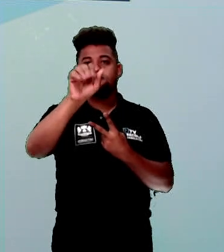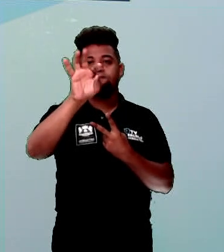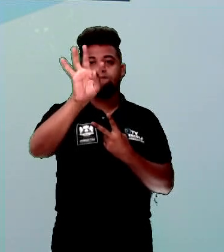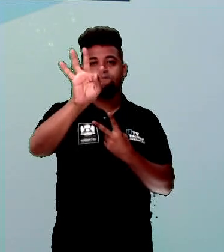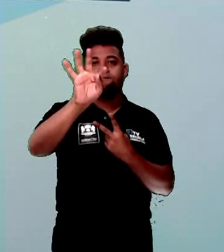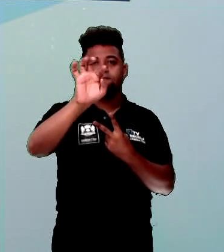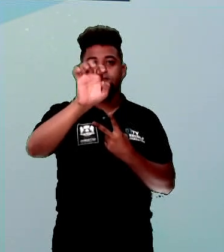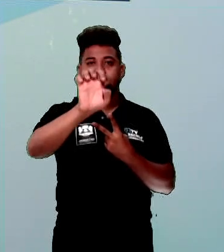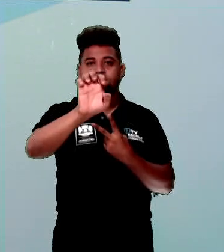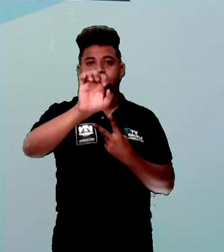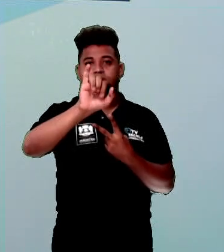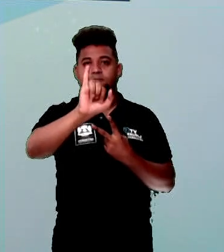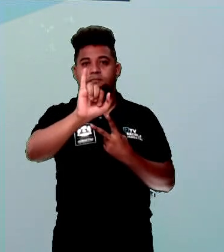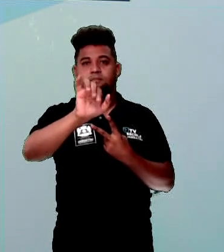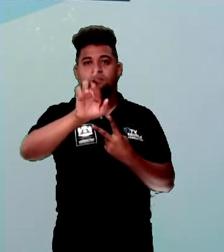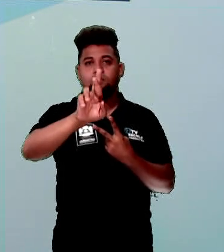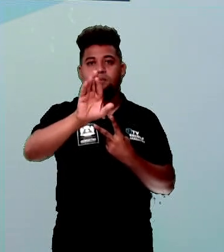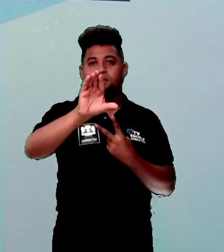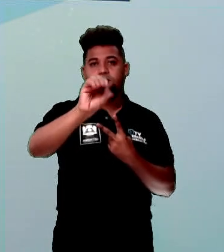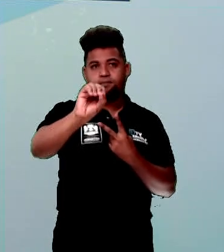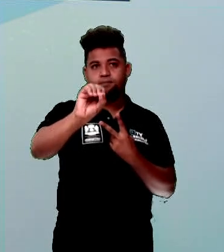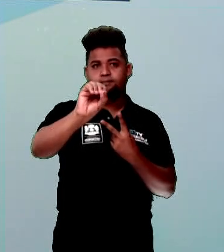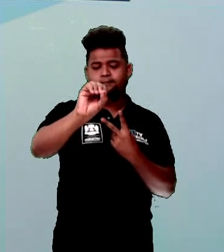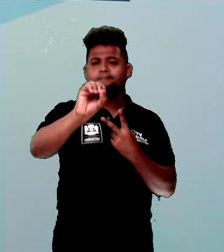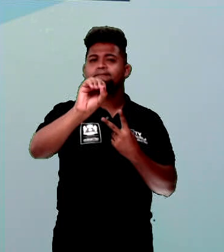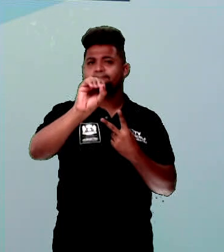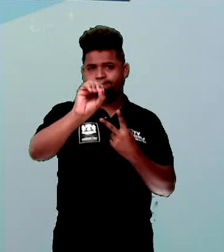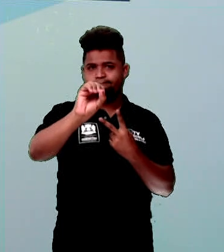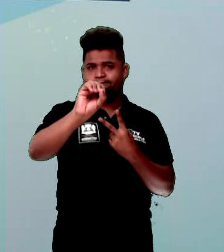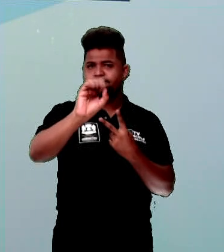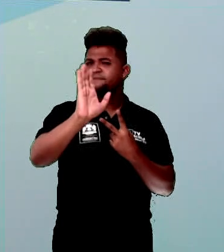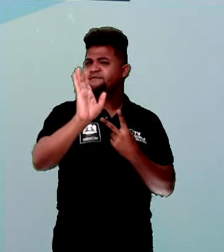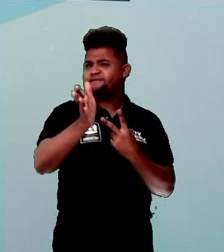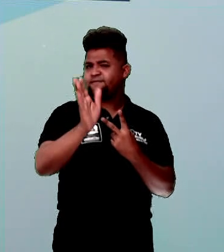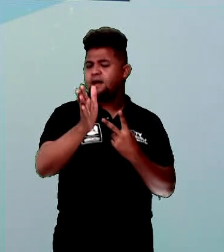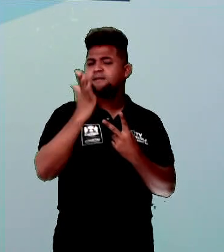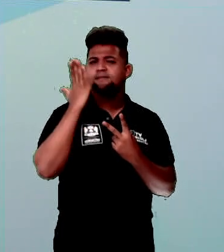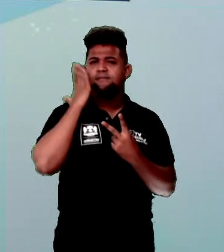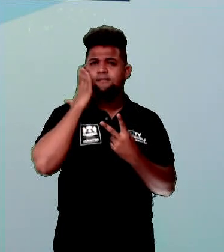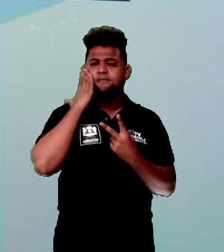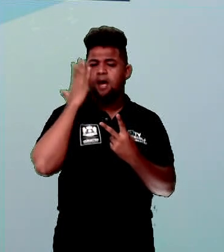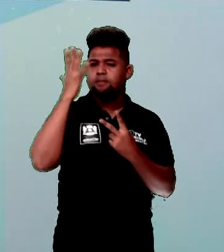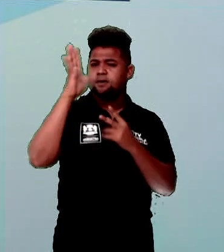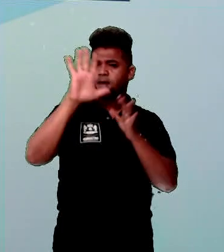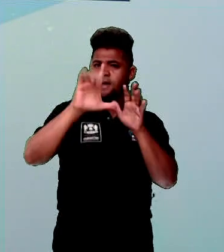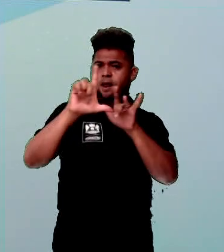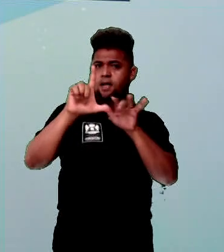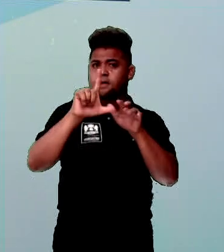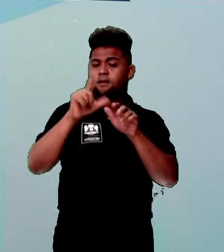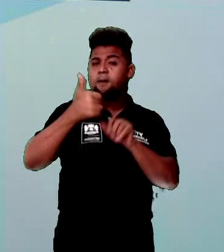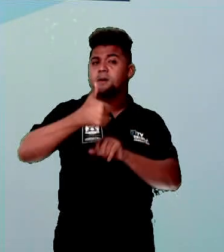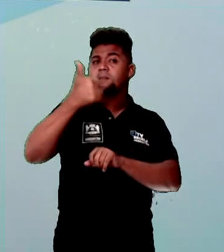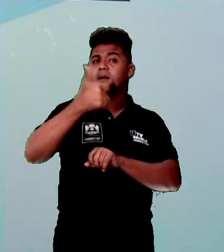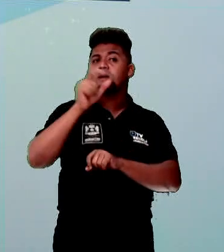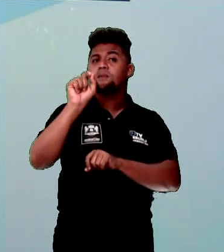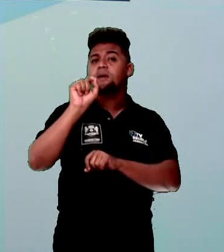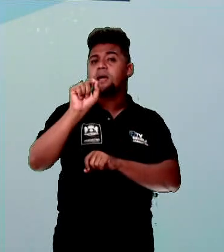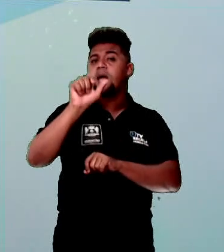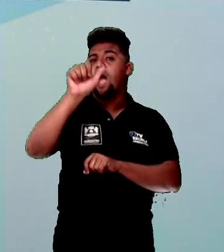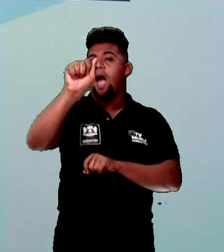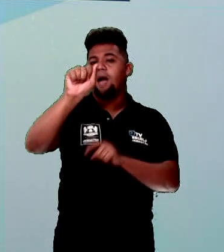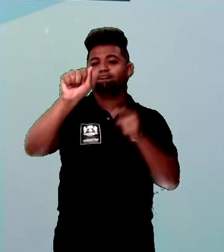E, I, R, O. Já descobrimos que a palavra abacateiro começa com a letra